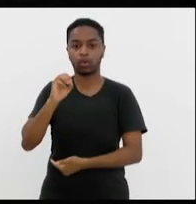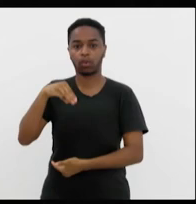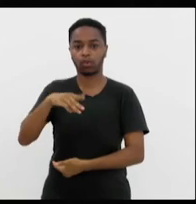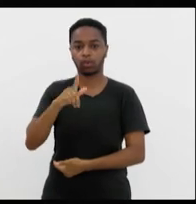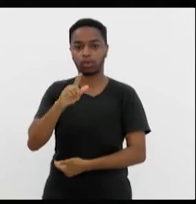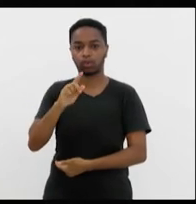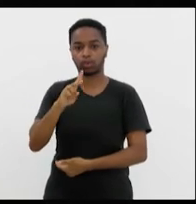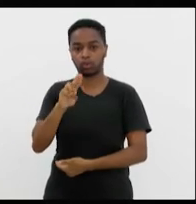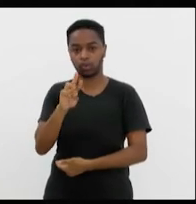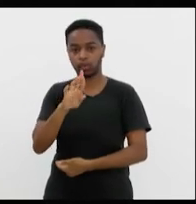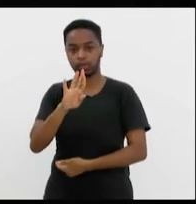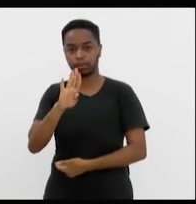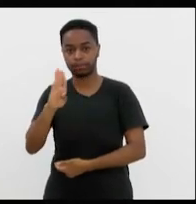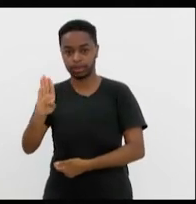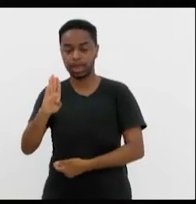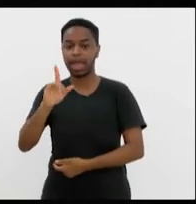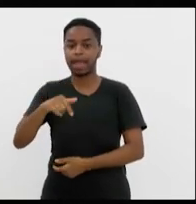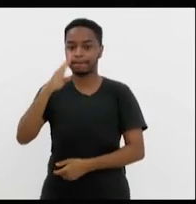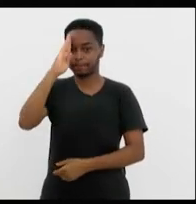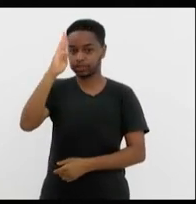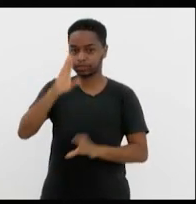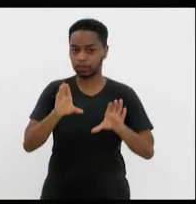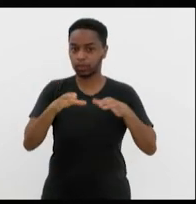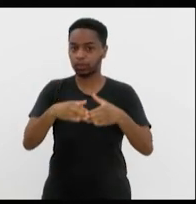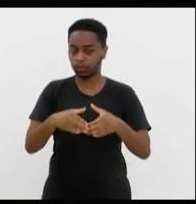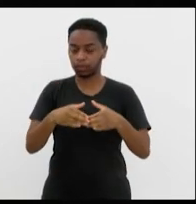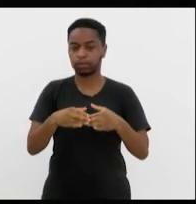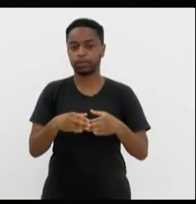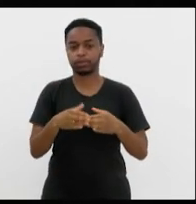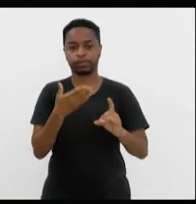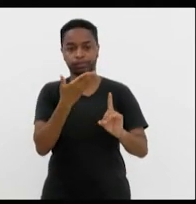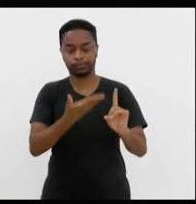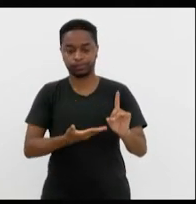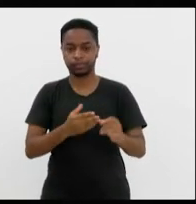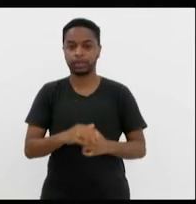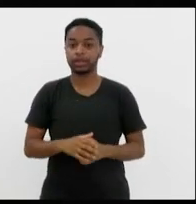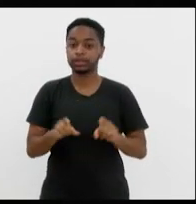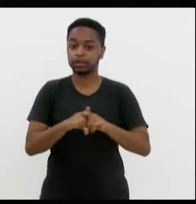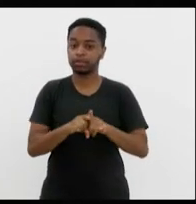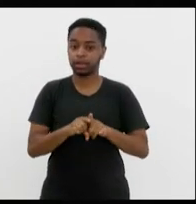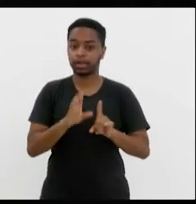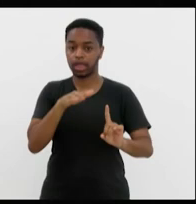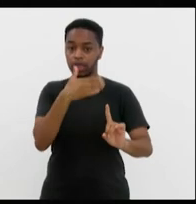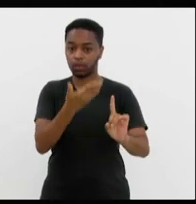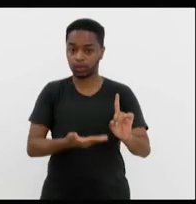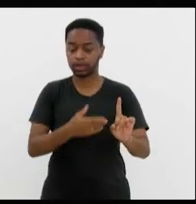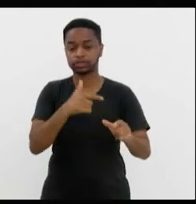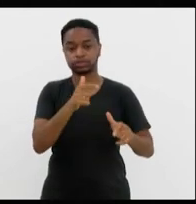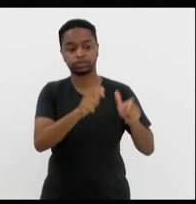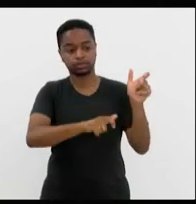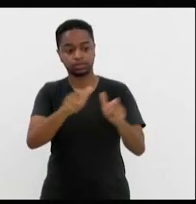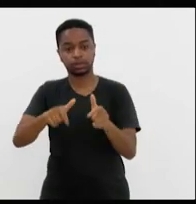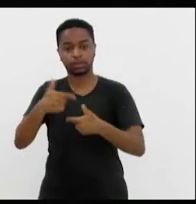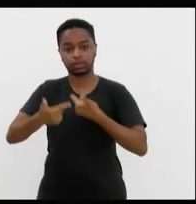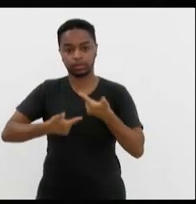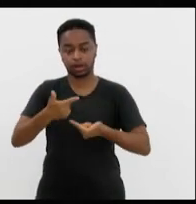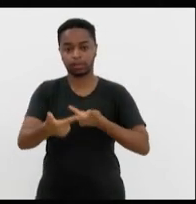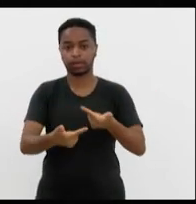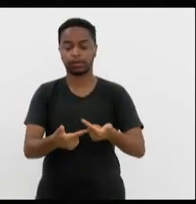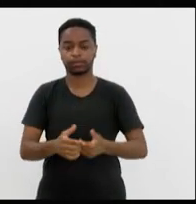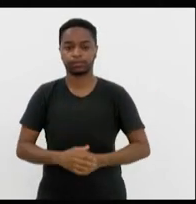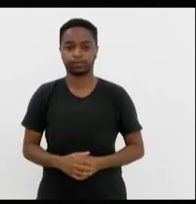a principal categoria a ser contemplada. Um justo reconhecimento a esses trabalhadores e essas